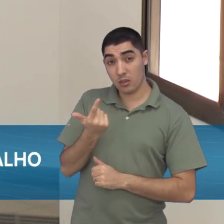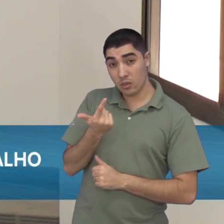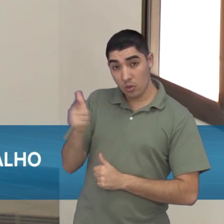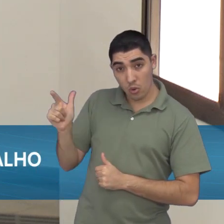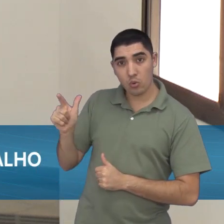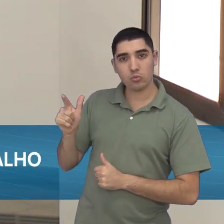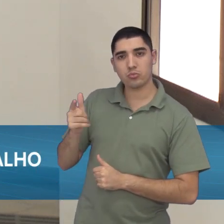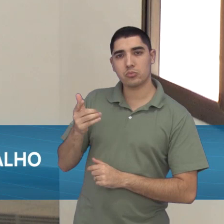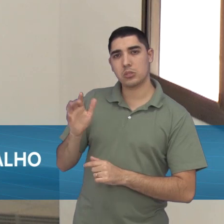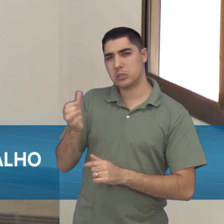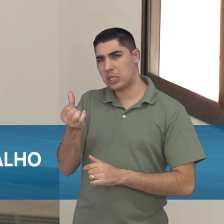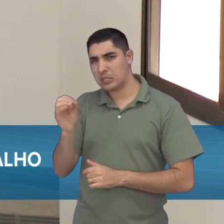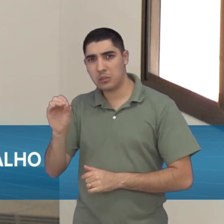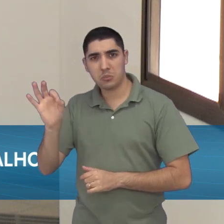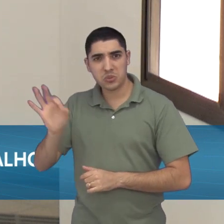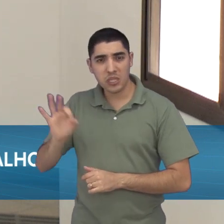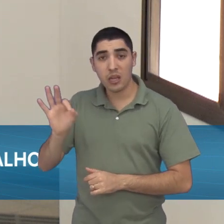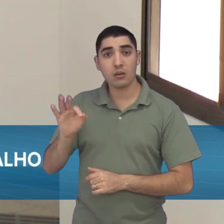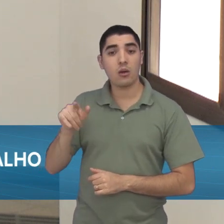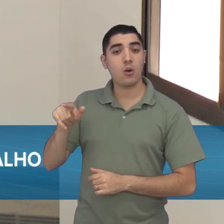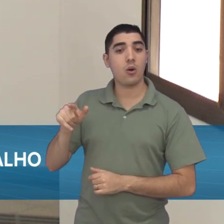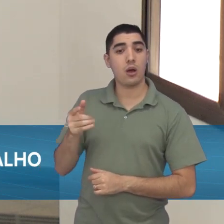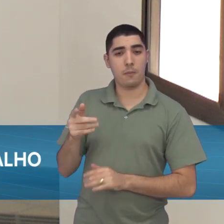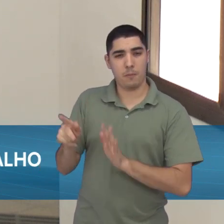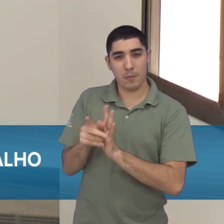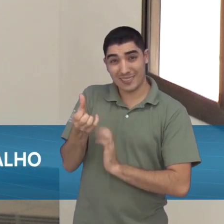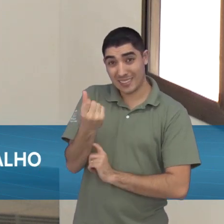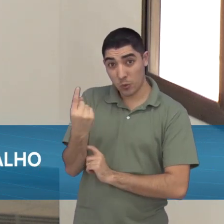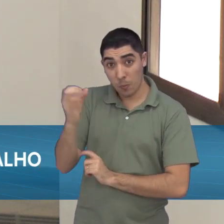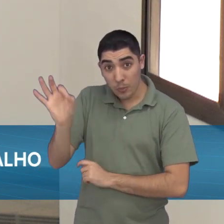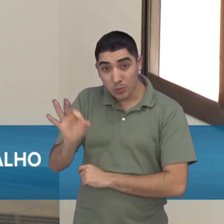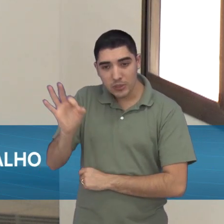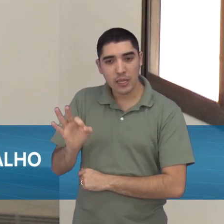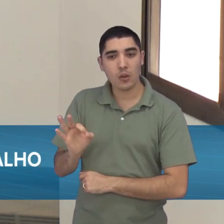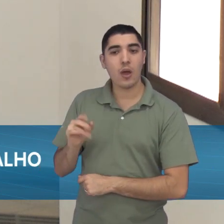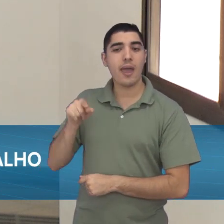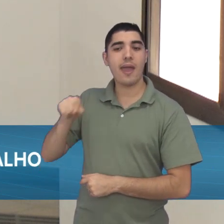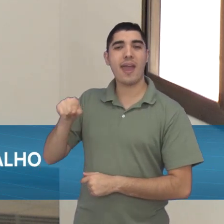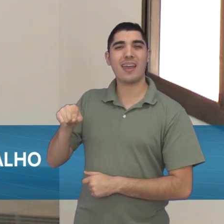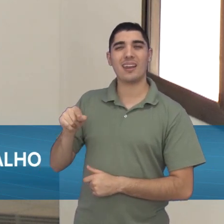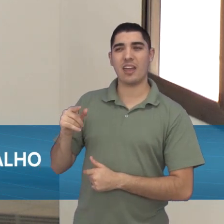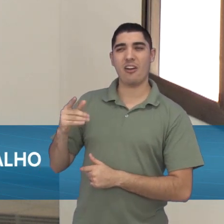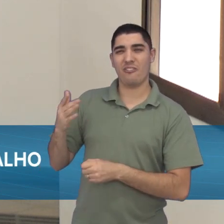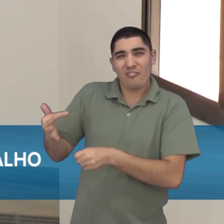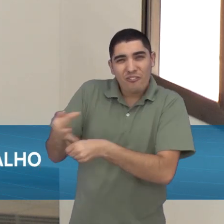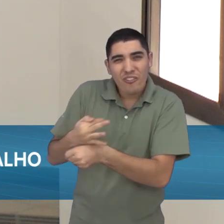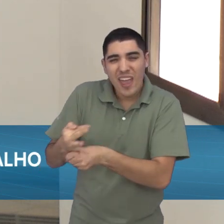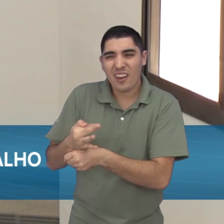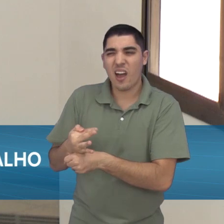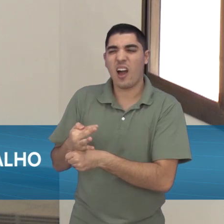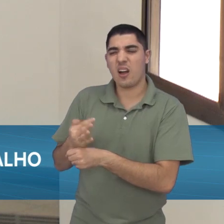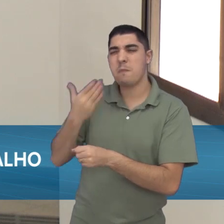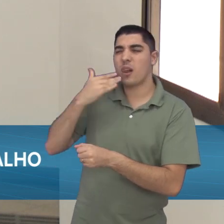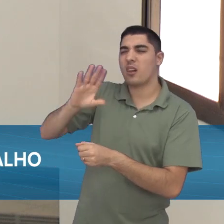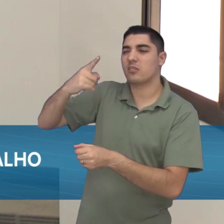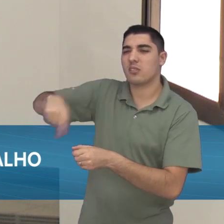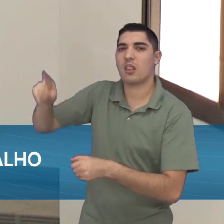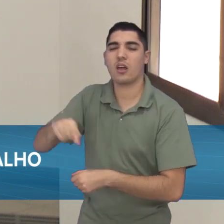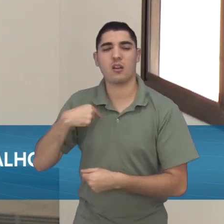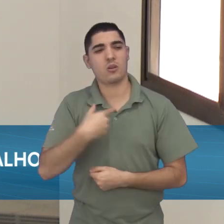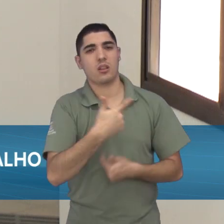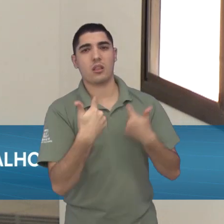férias, acabam cancelando por conta do trabalho, viu? É uma outra pesquisa também feita aí sim por